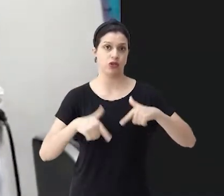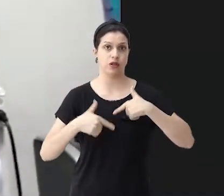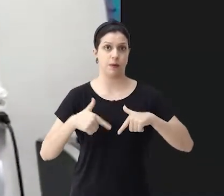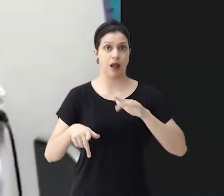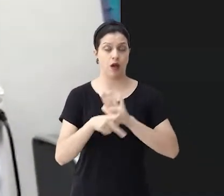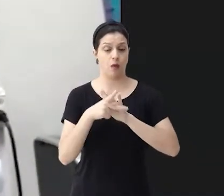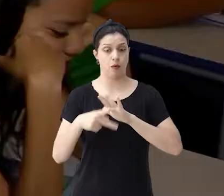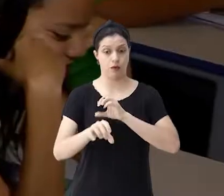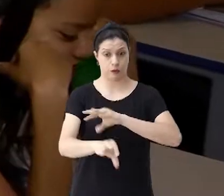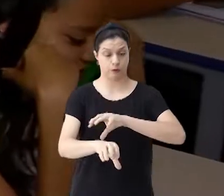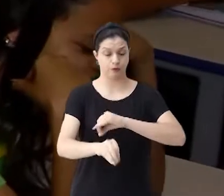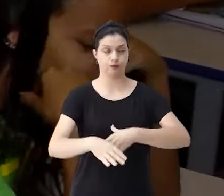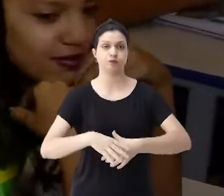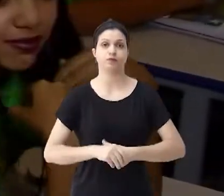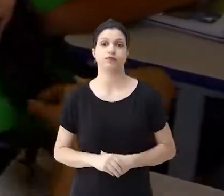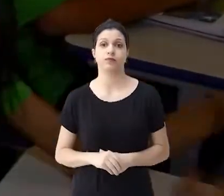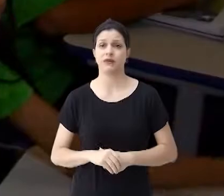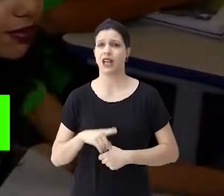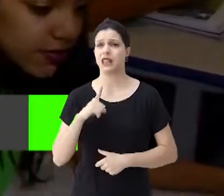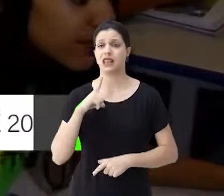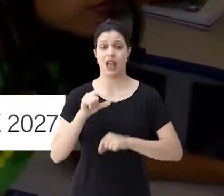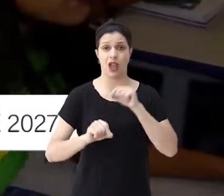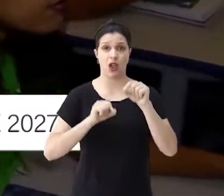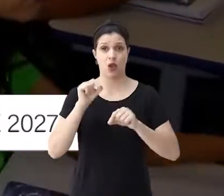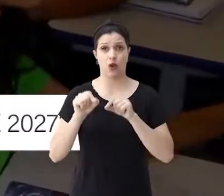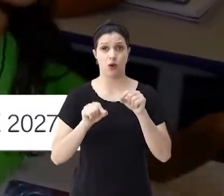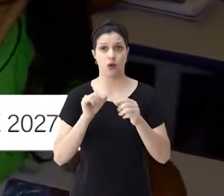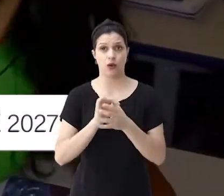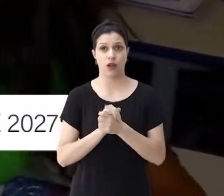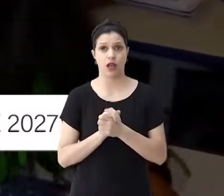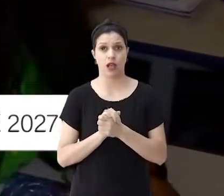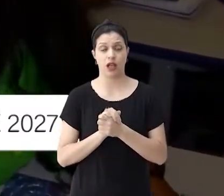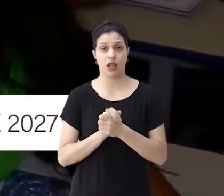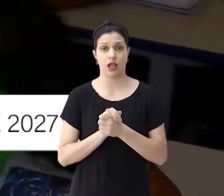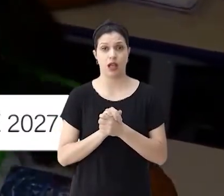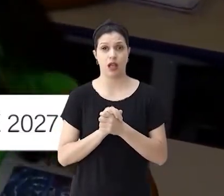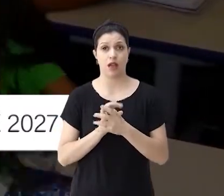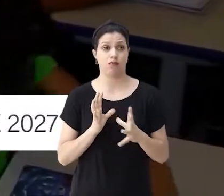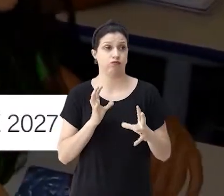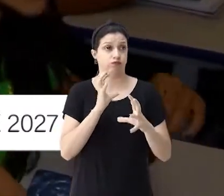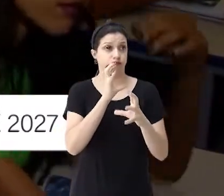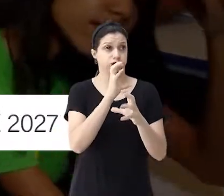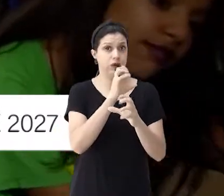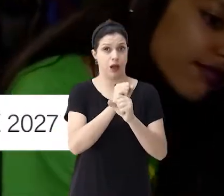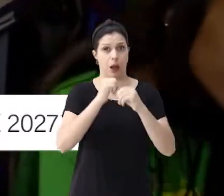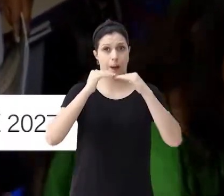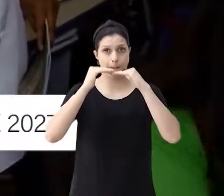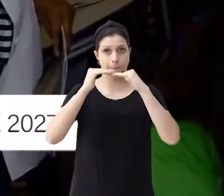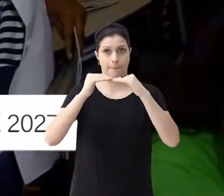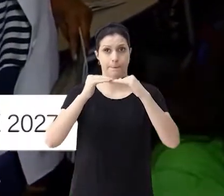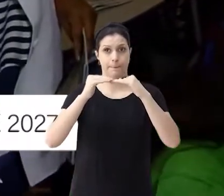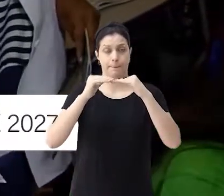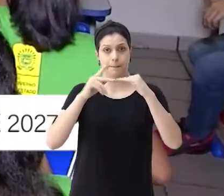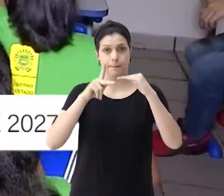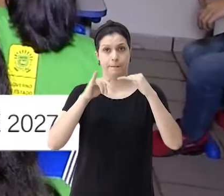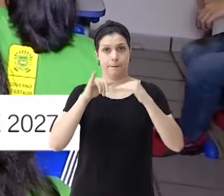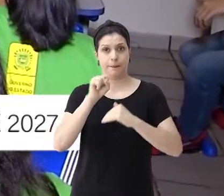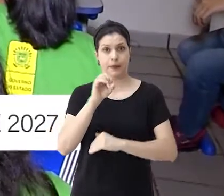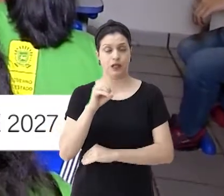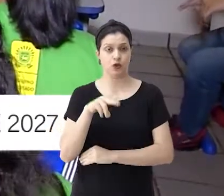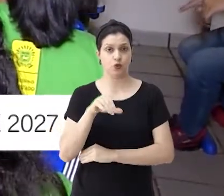da Educação. Entre os principais pontos da proposta está o cumprimento da integralização do piso